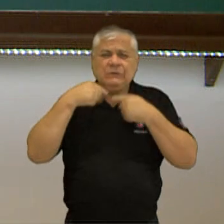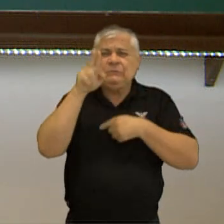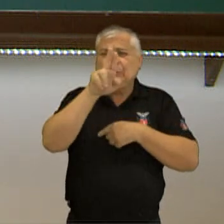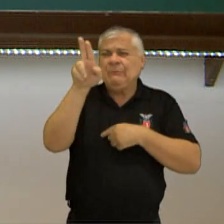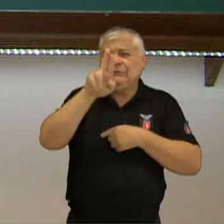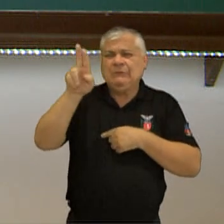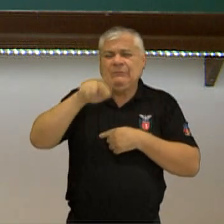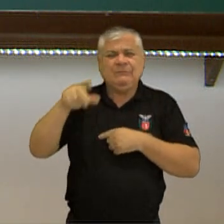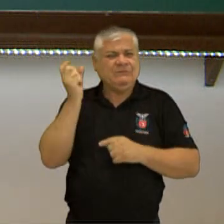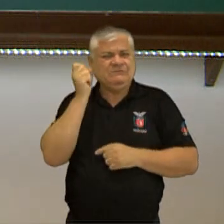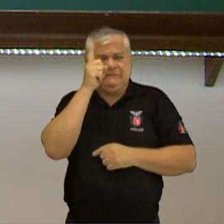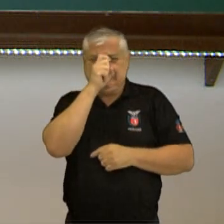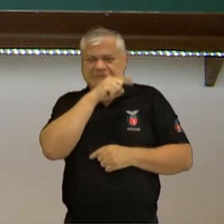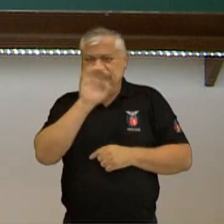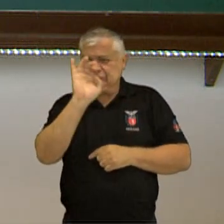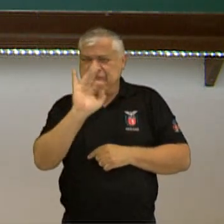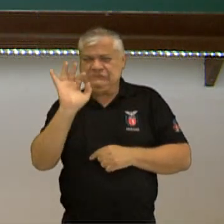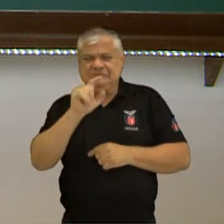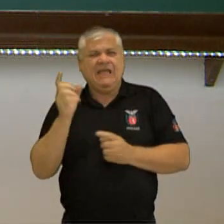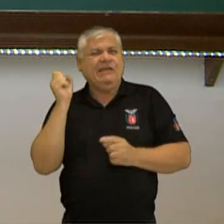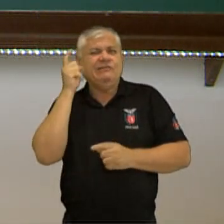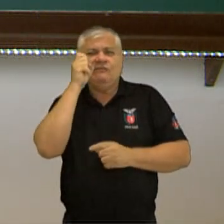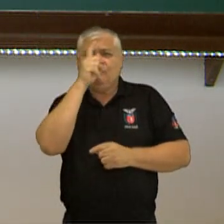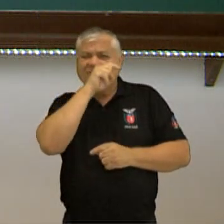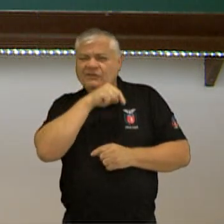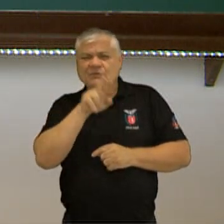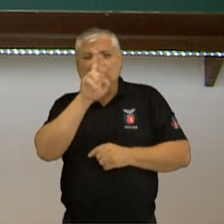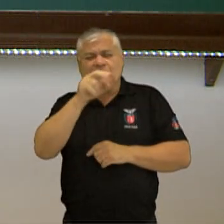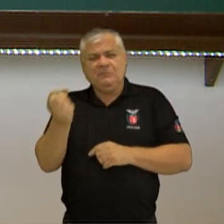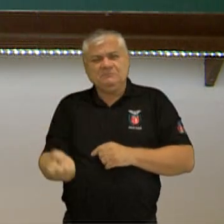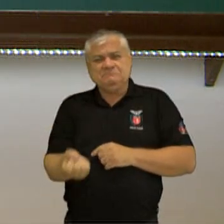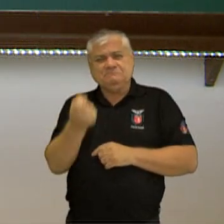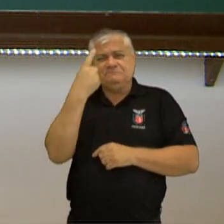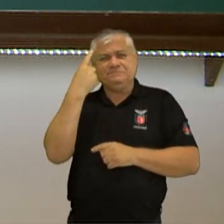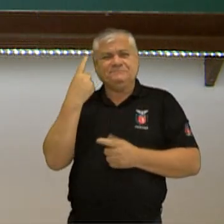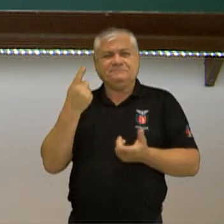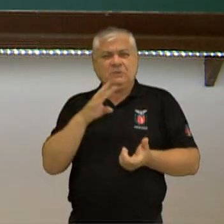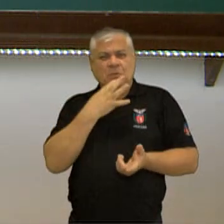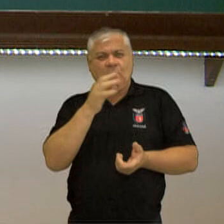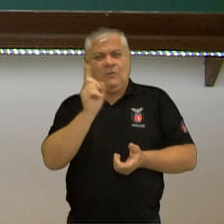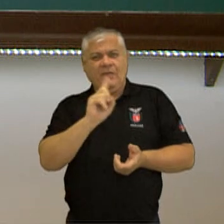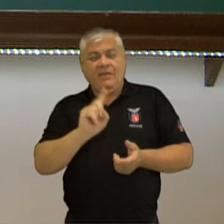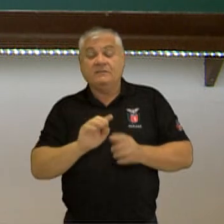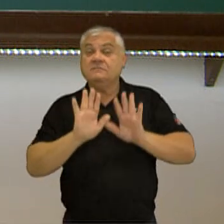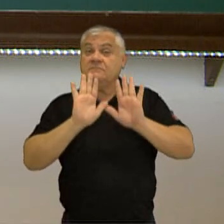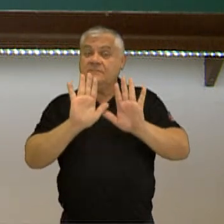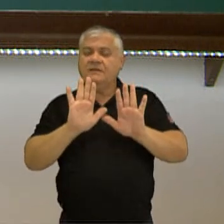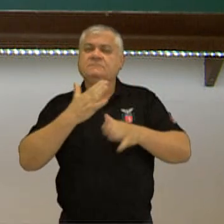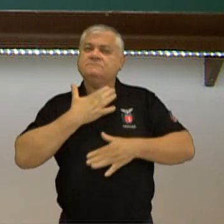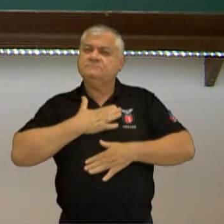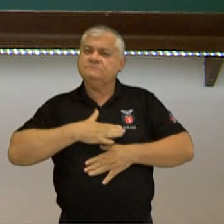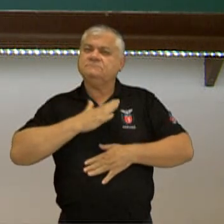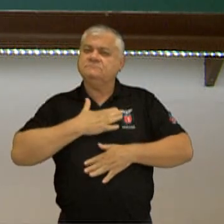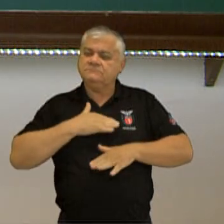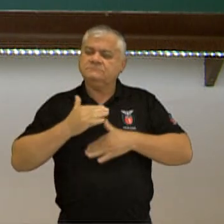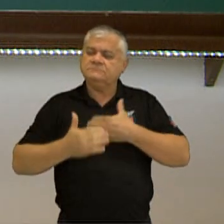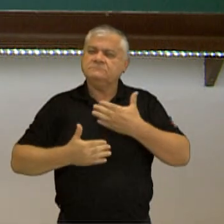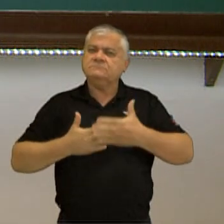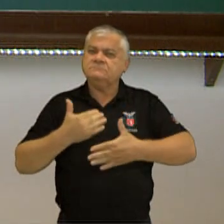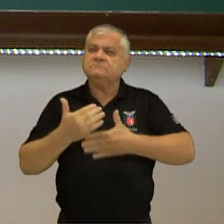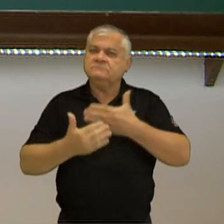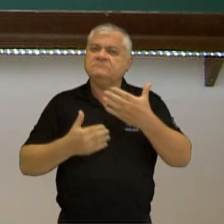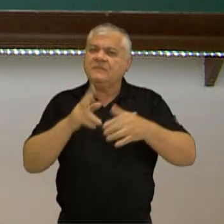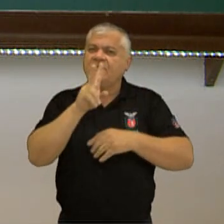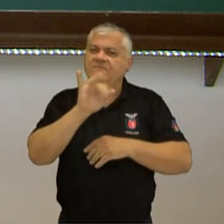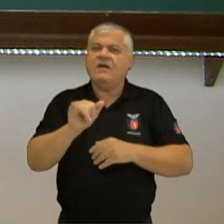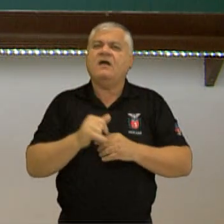uma classificação, né, com nomes assim pouco esquisitos, né, para a tua realidade, mas tranquilamente você vai pegar facilmente esse